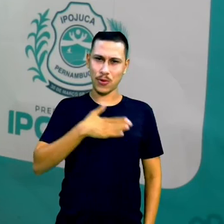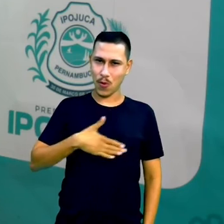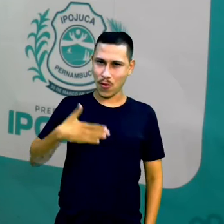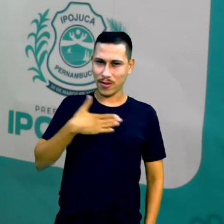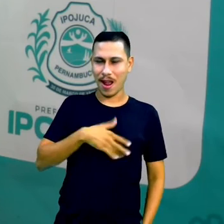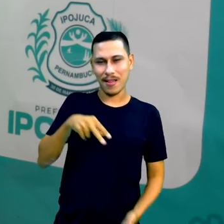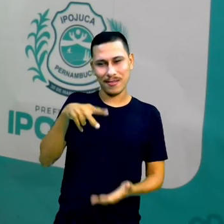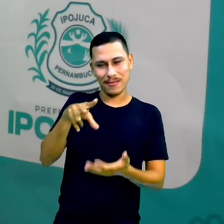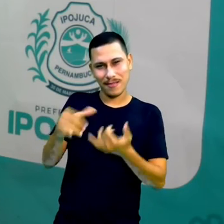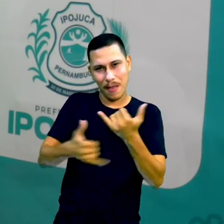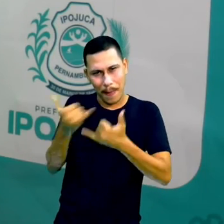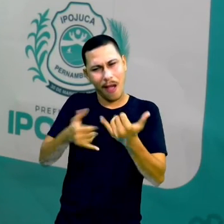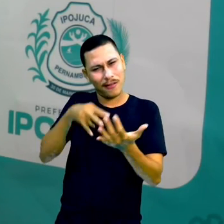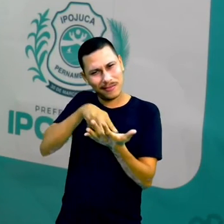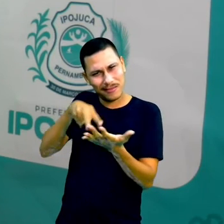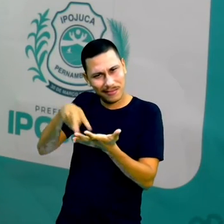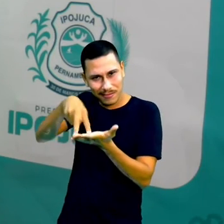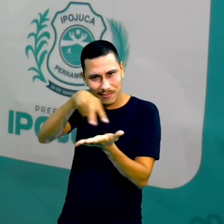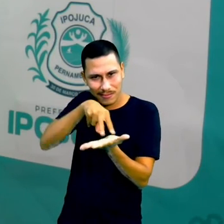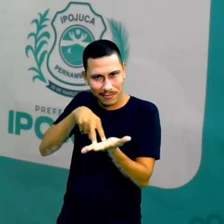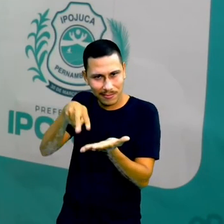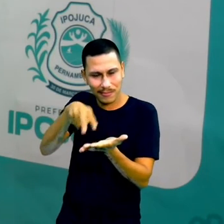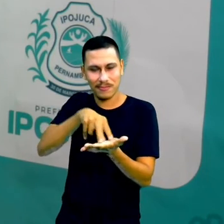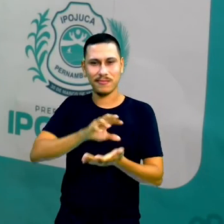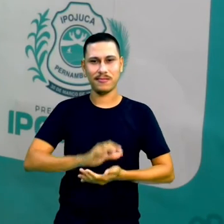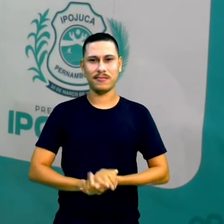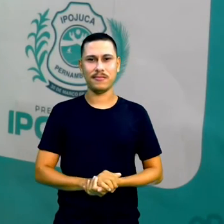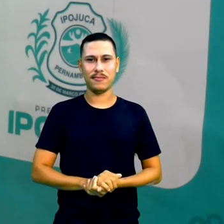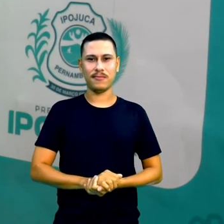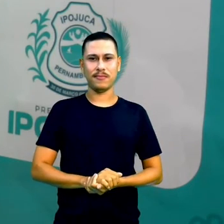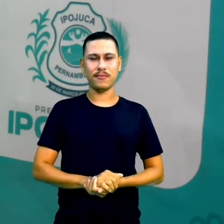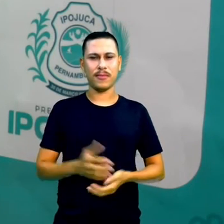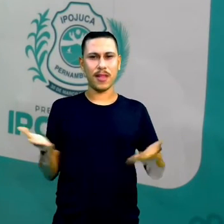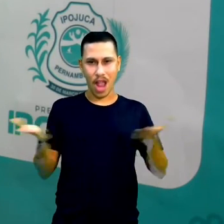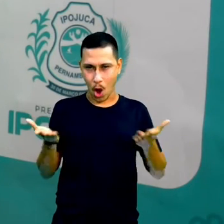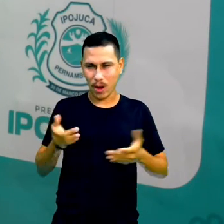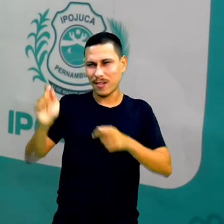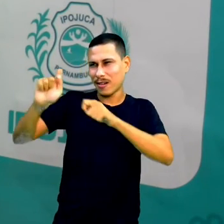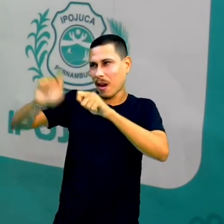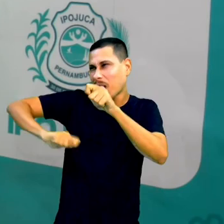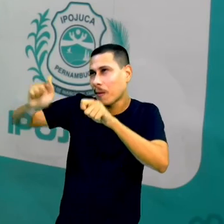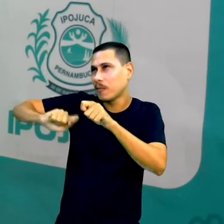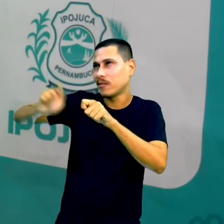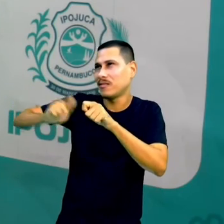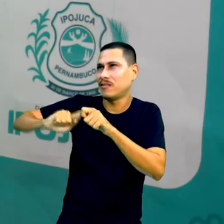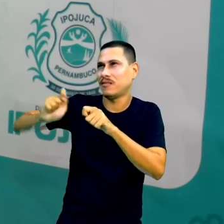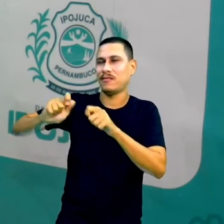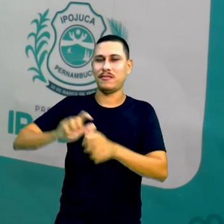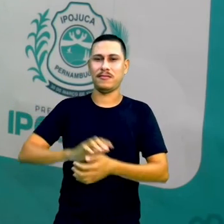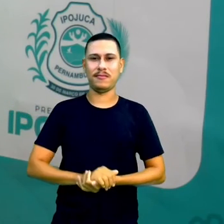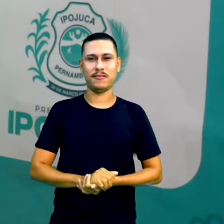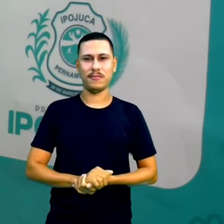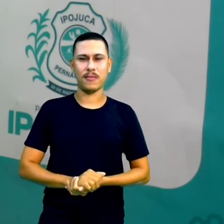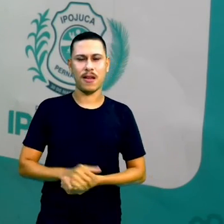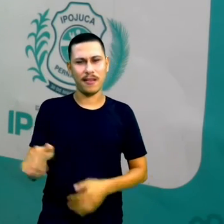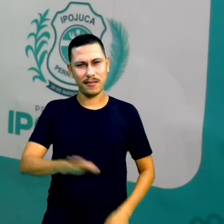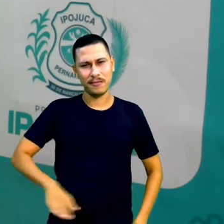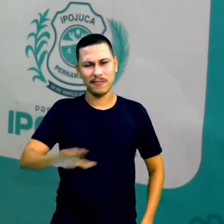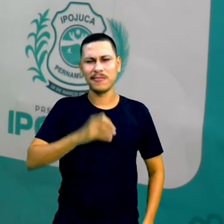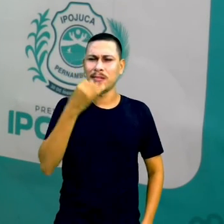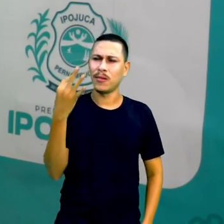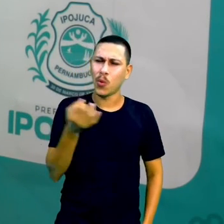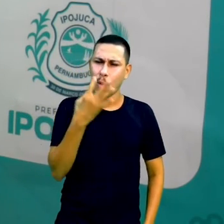gostam de brincar de amarelinha. Agora vamos ver a pipa. Vamos descobrir quantas